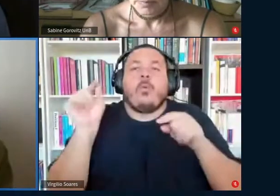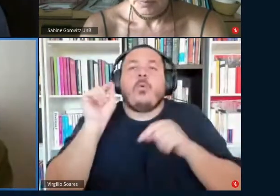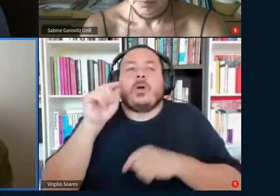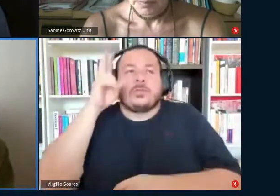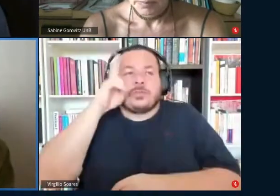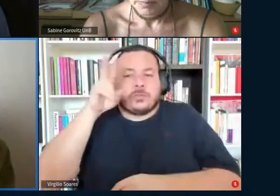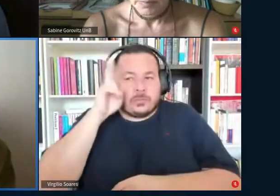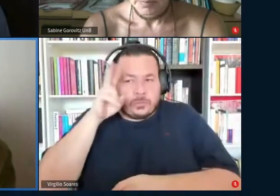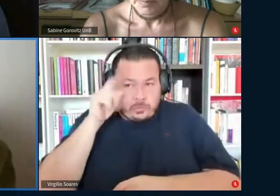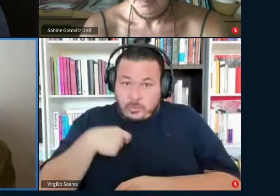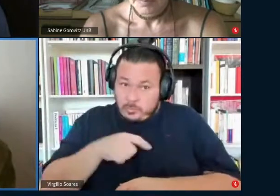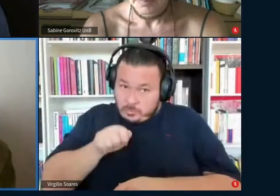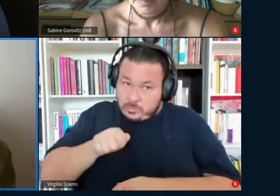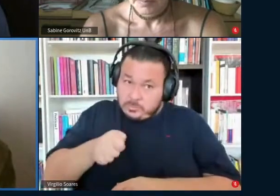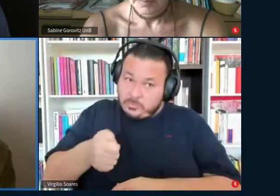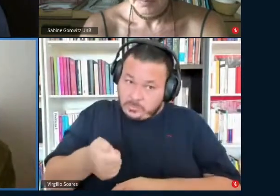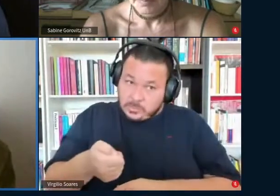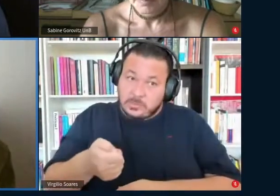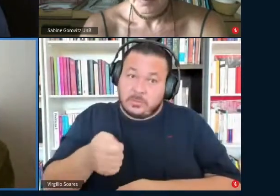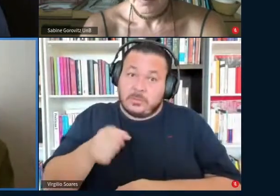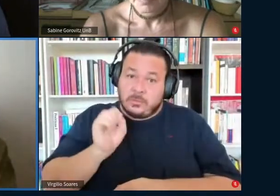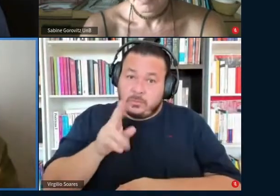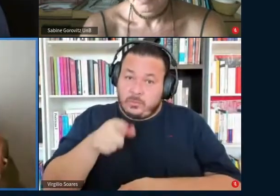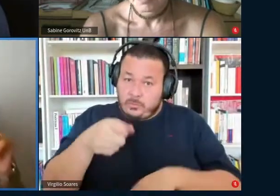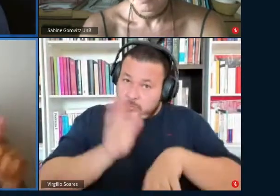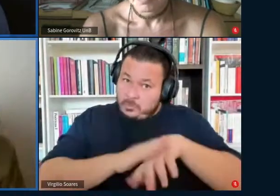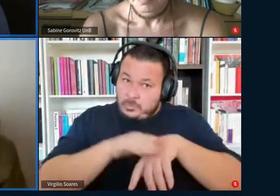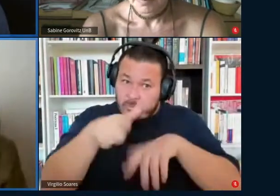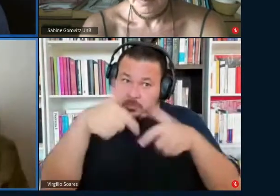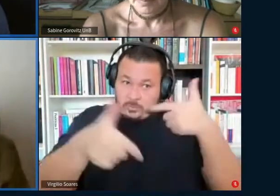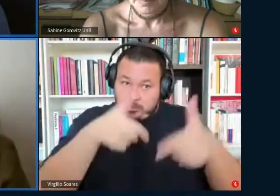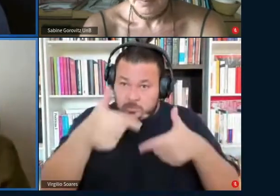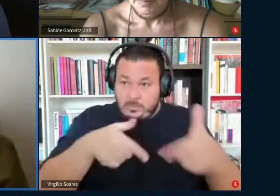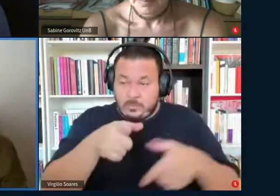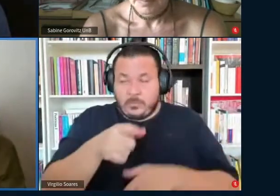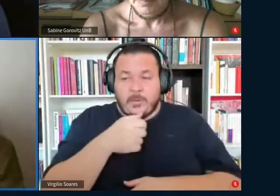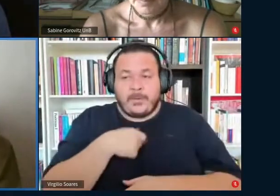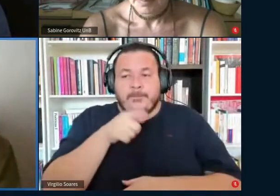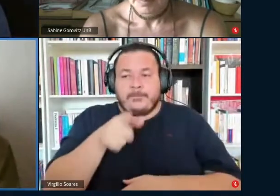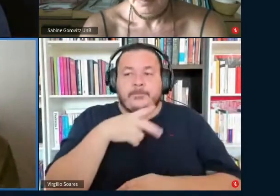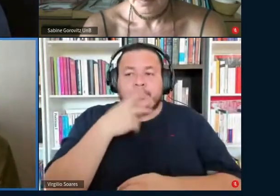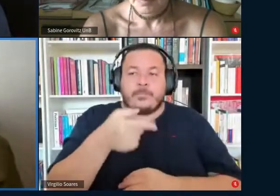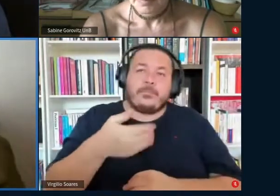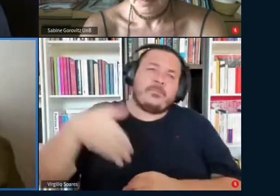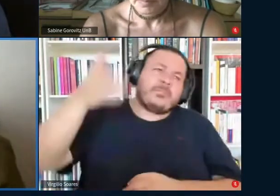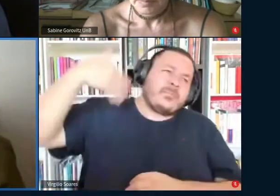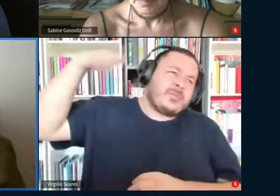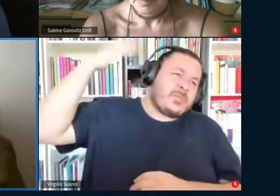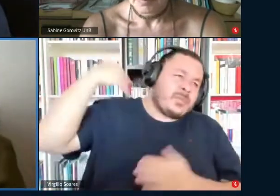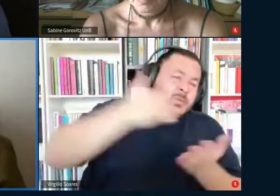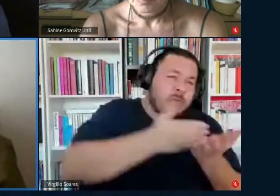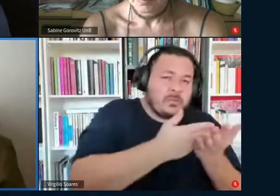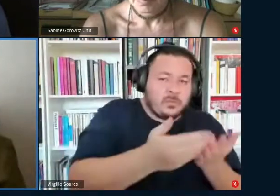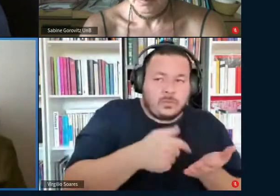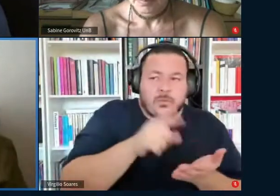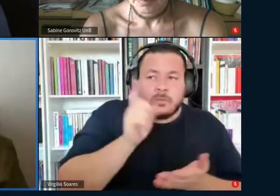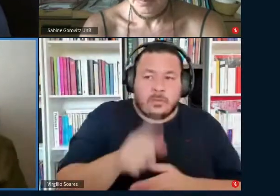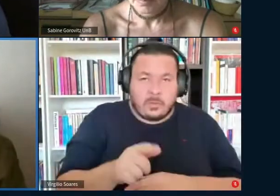Vou apertar, tá? Porque eu estou pegando o que você está trabalhando. Claro. Então, você chama o seu trabalho lá no início de